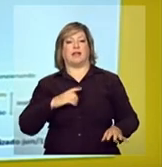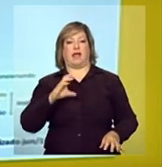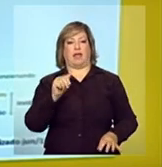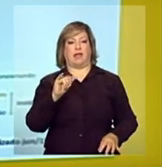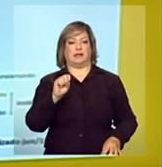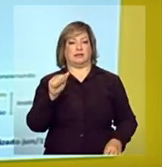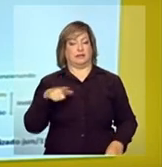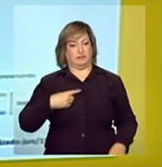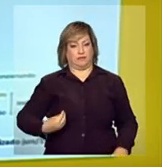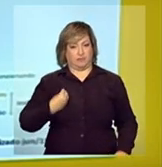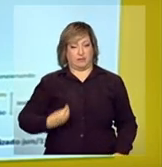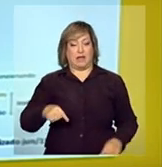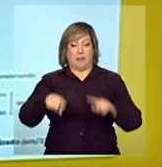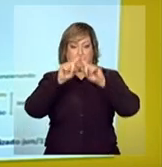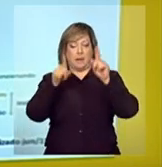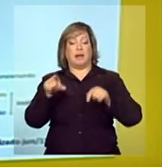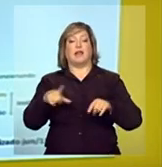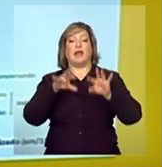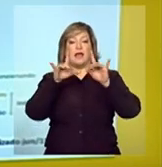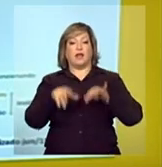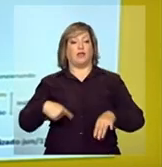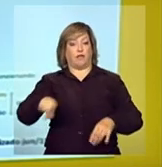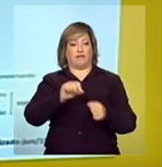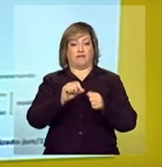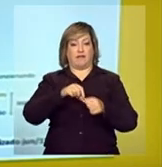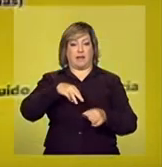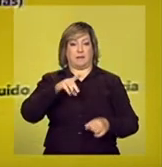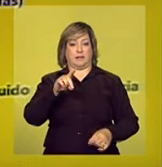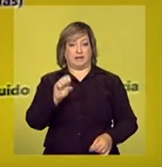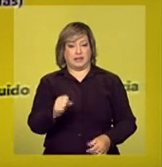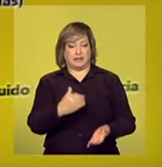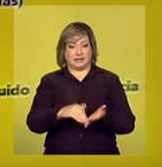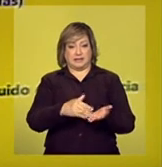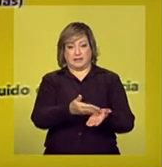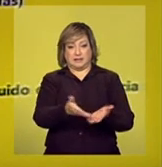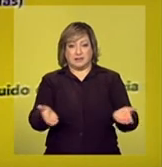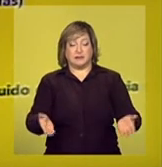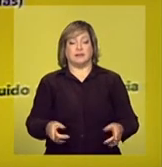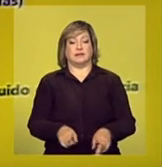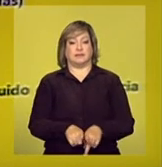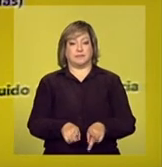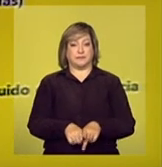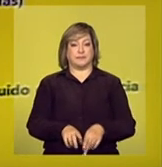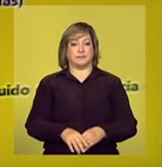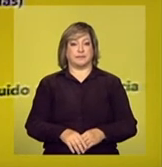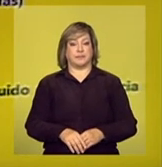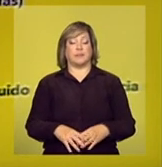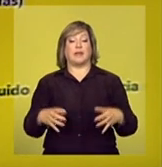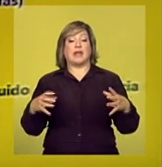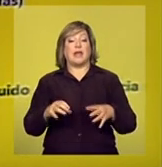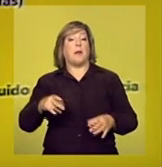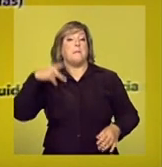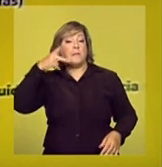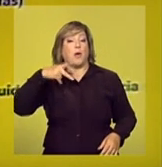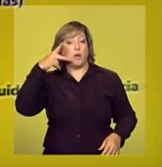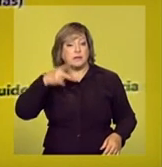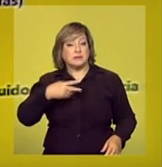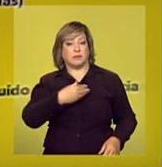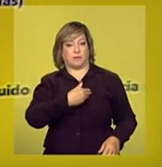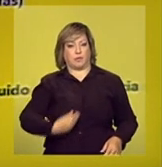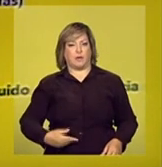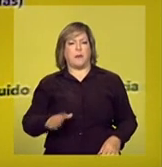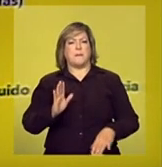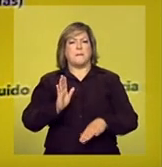é do relatório que vocês têm feito pelo MDS, pela secretaria. Bom, entre as políticas públicas mais